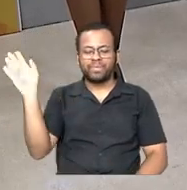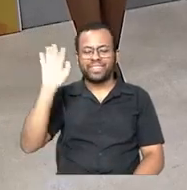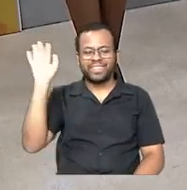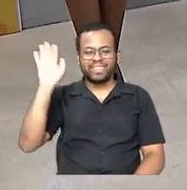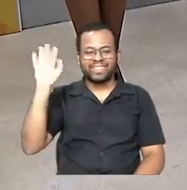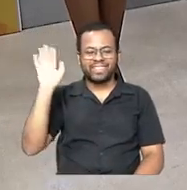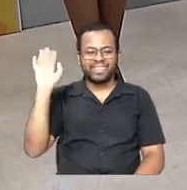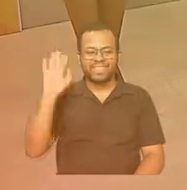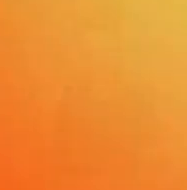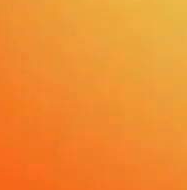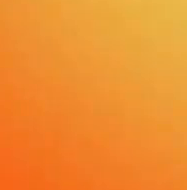tchau